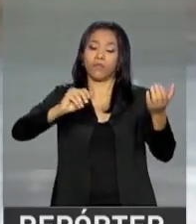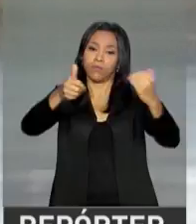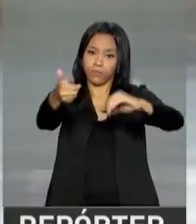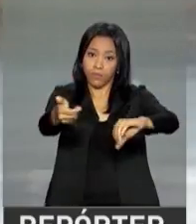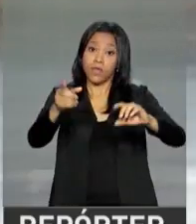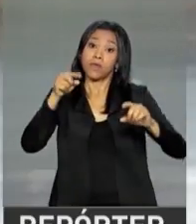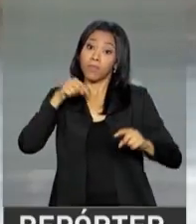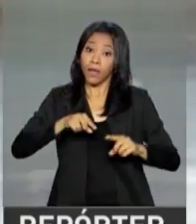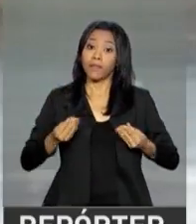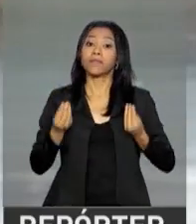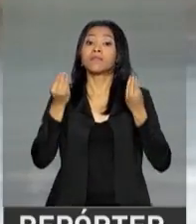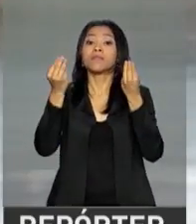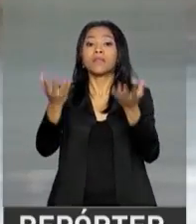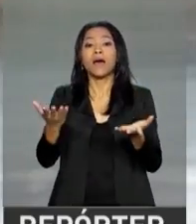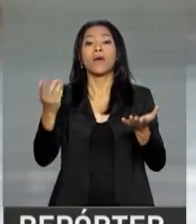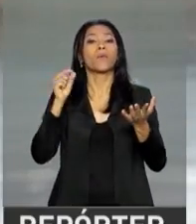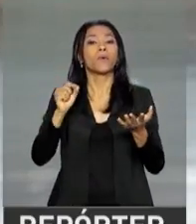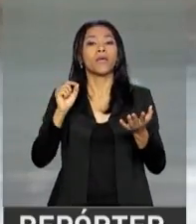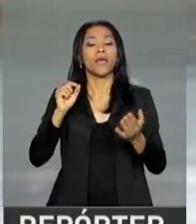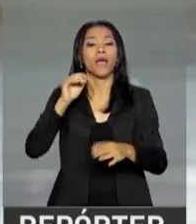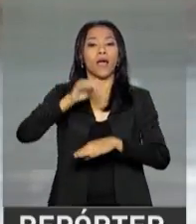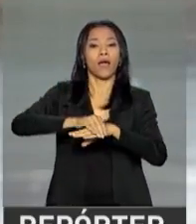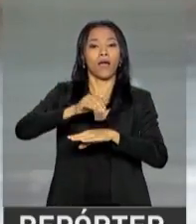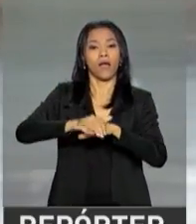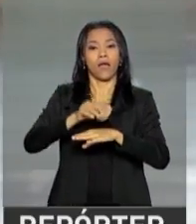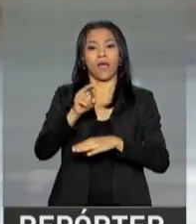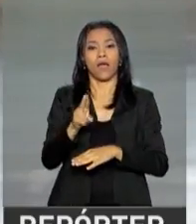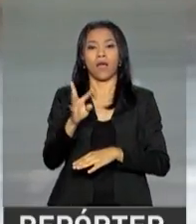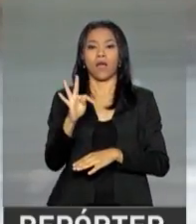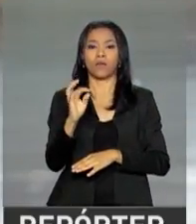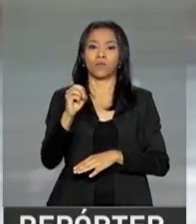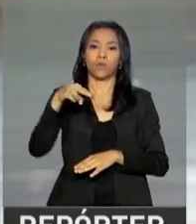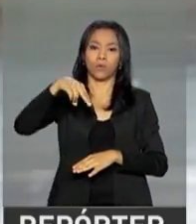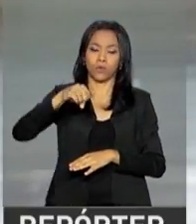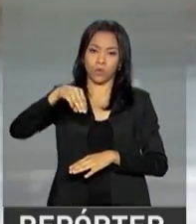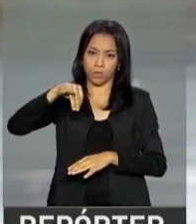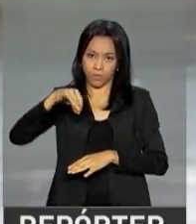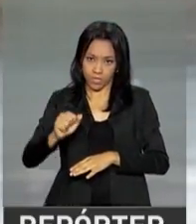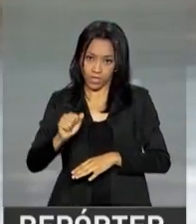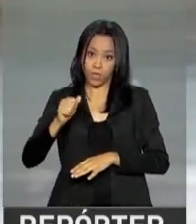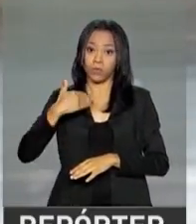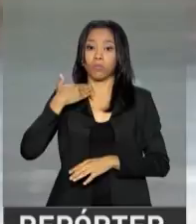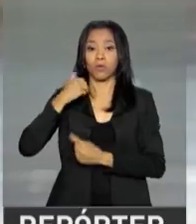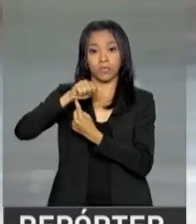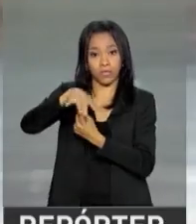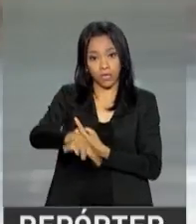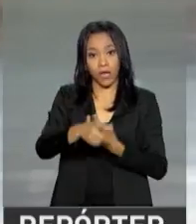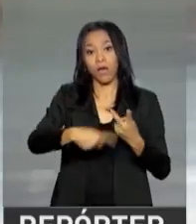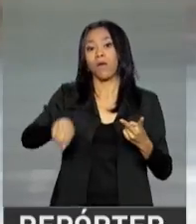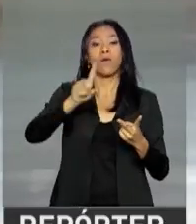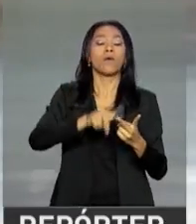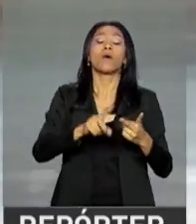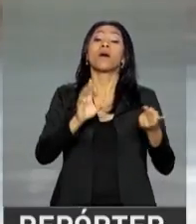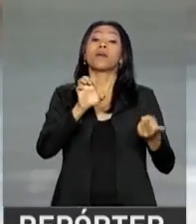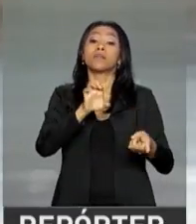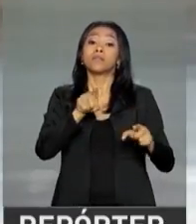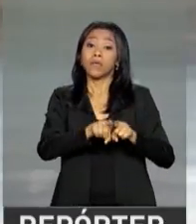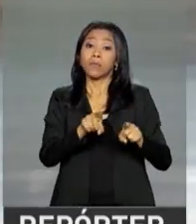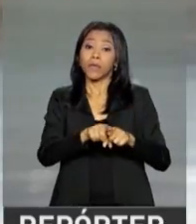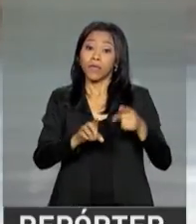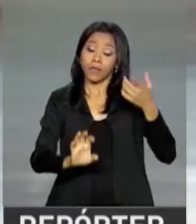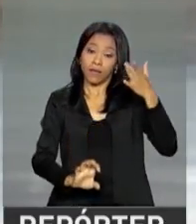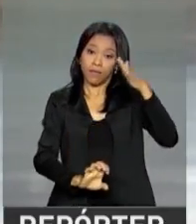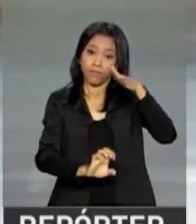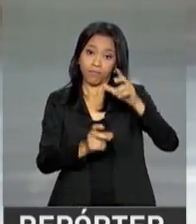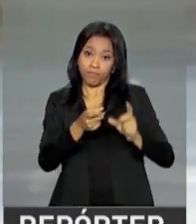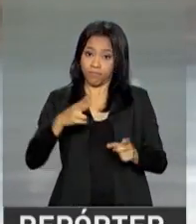para o banco central a desestatização da eletrobrás ea simplificação de tributos com a